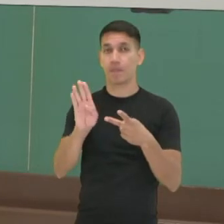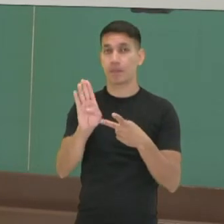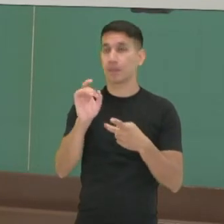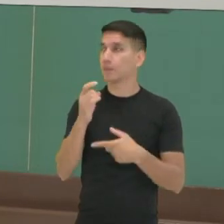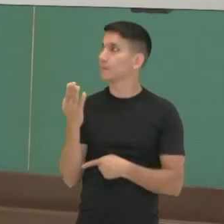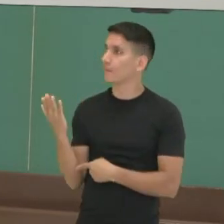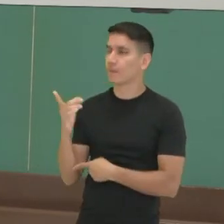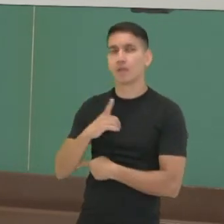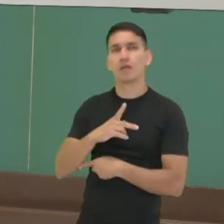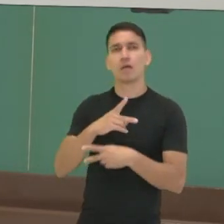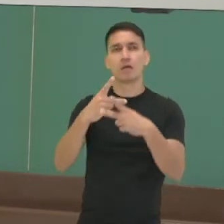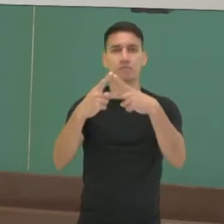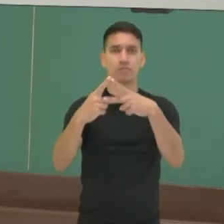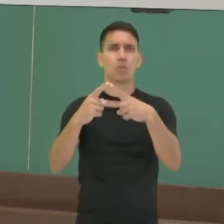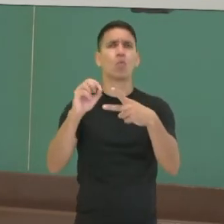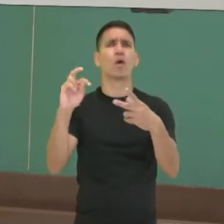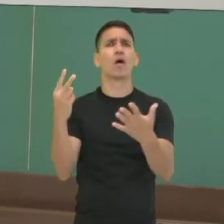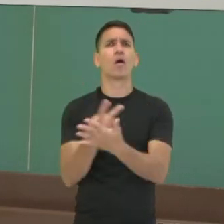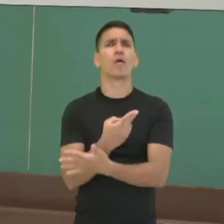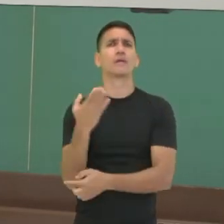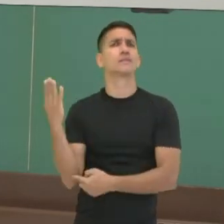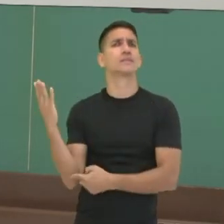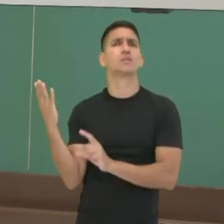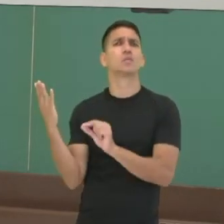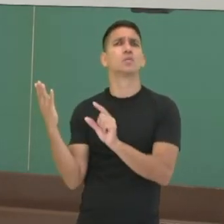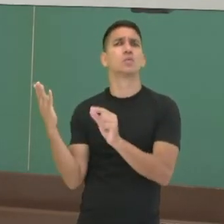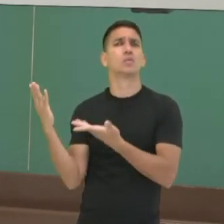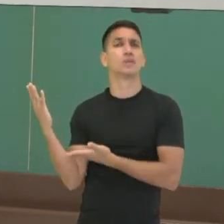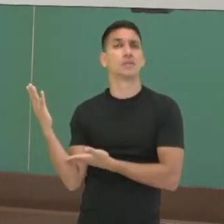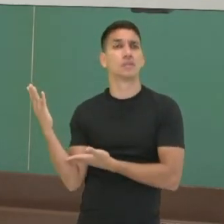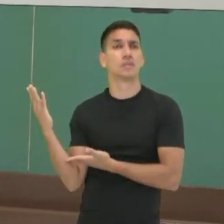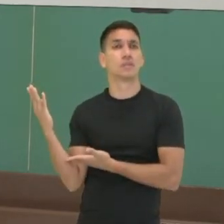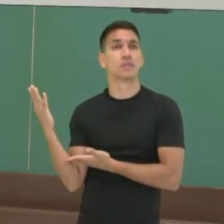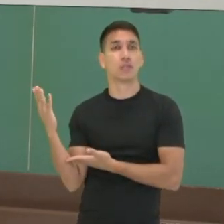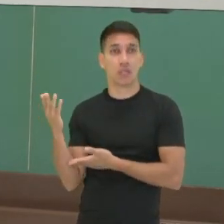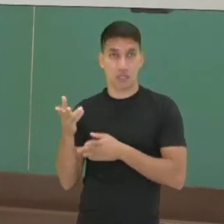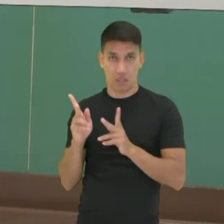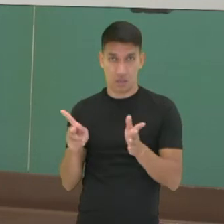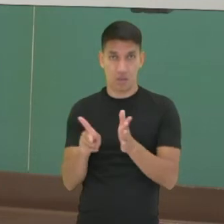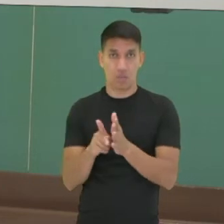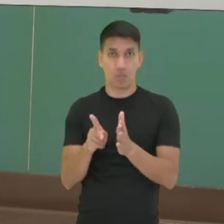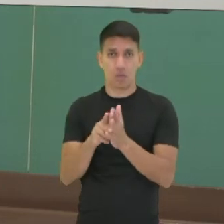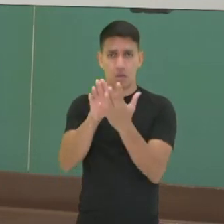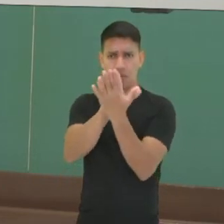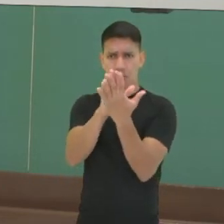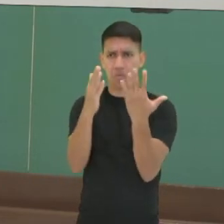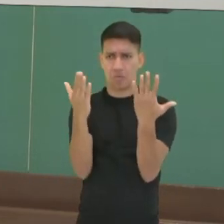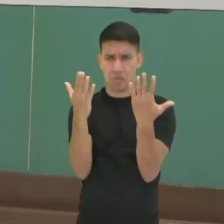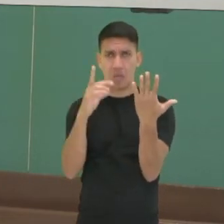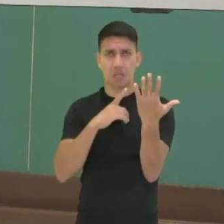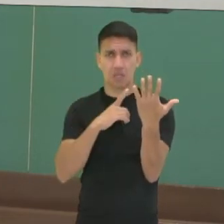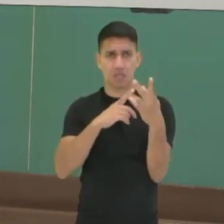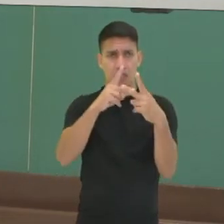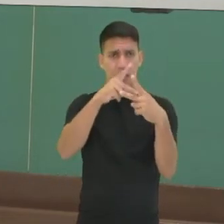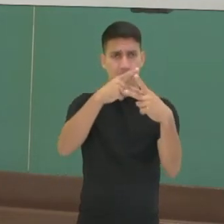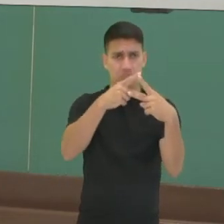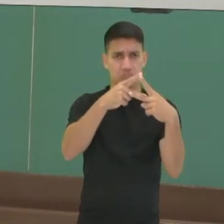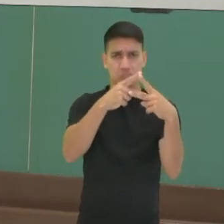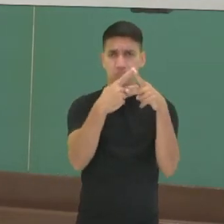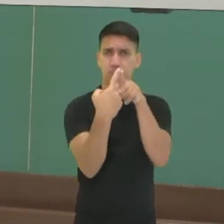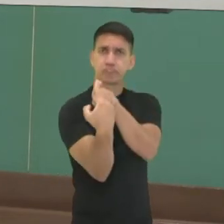um triângulo. O que aconteceu com ele? Ele está refletido?